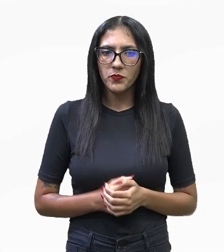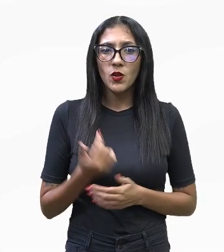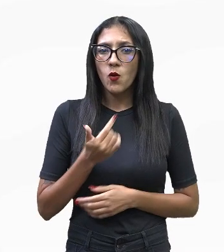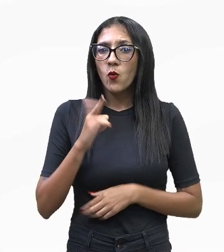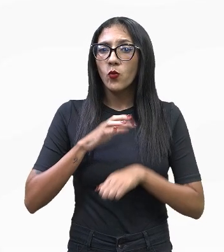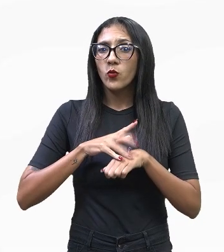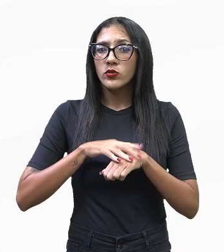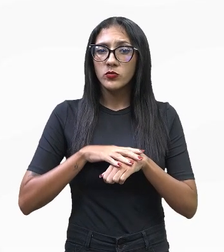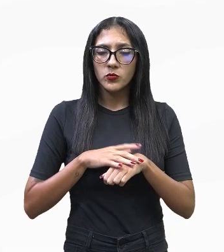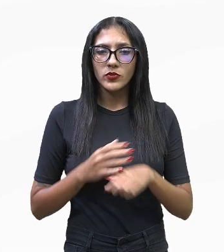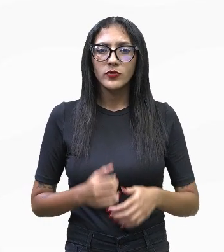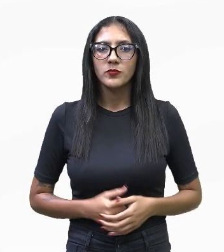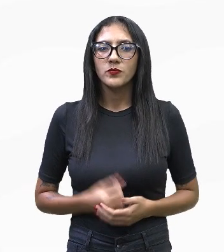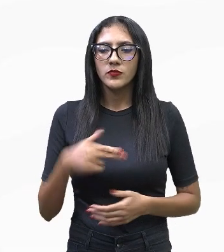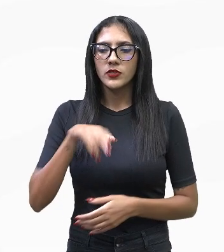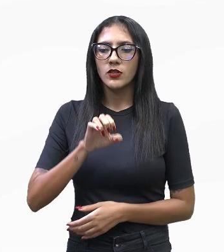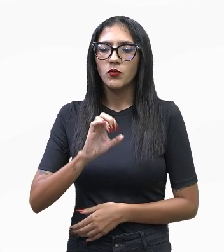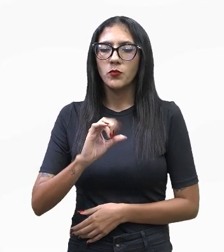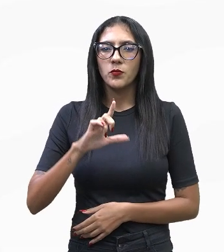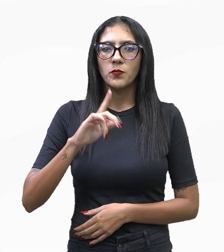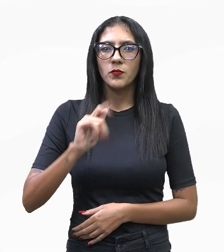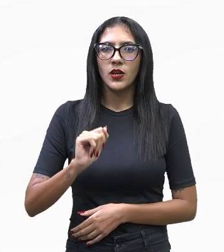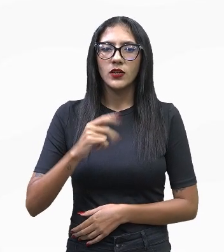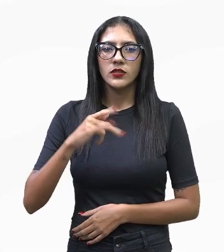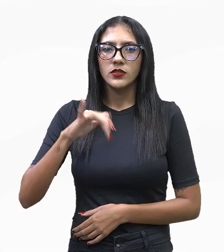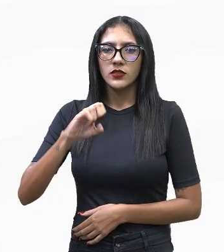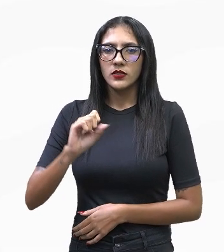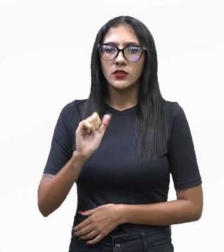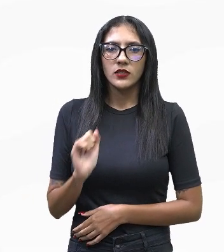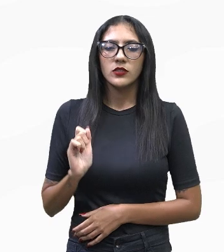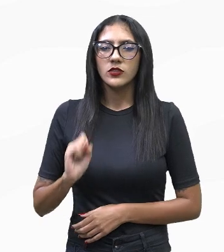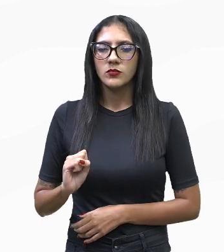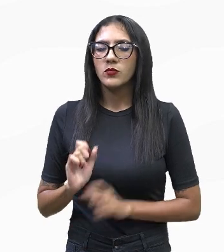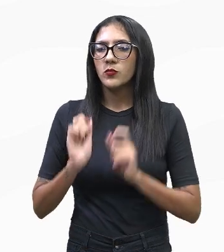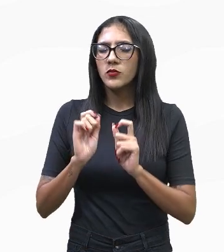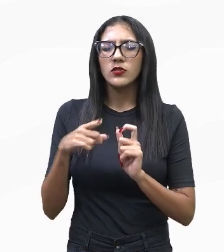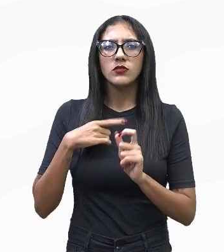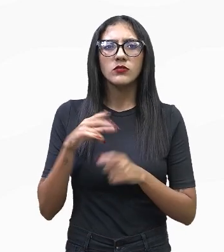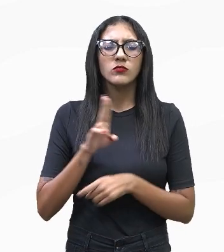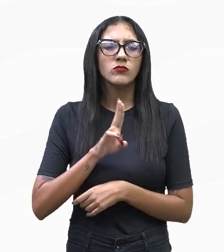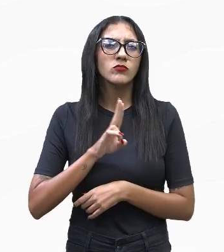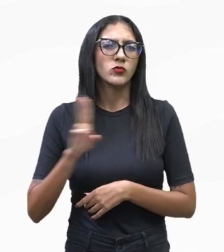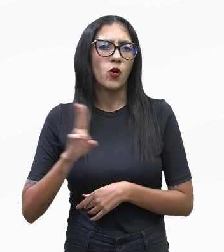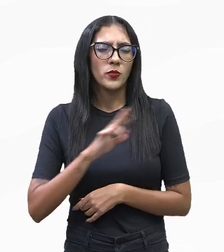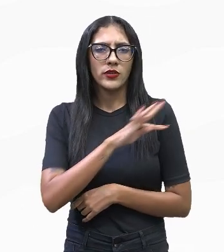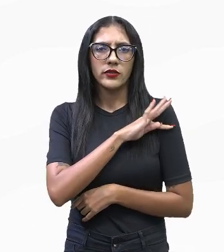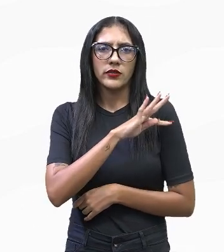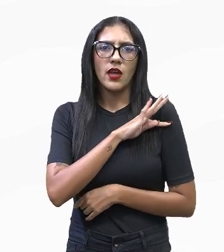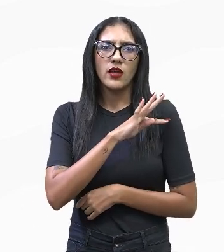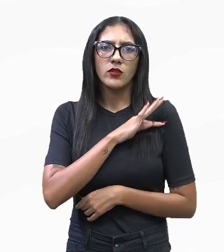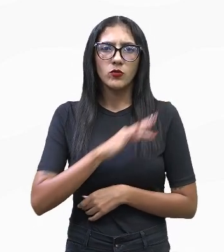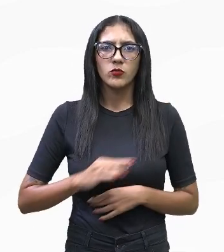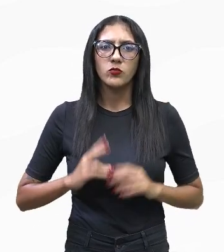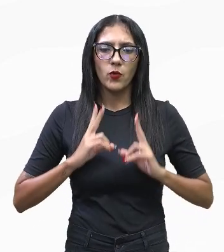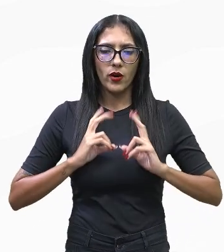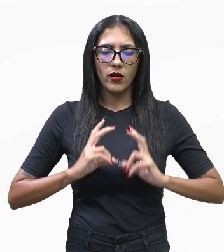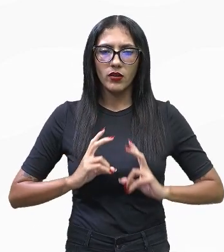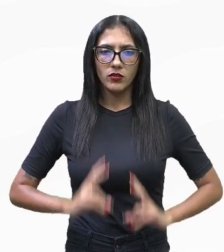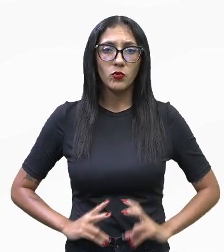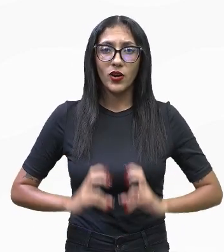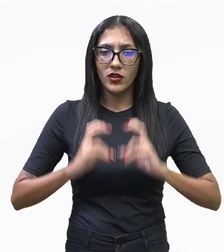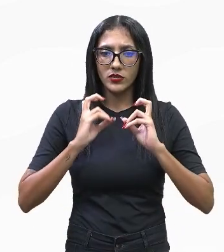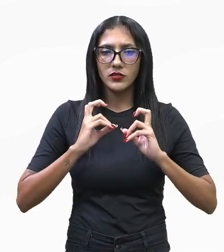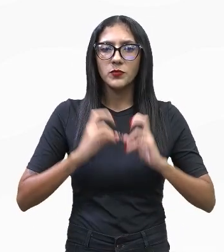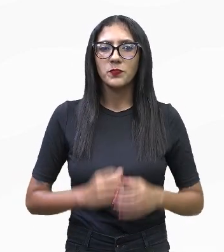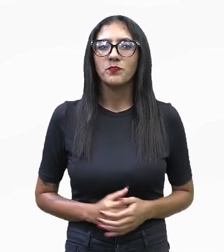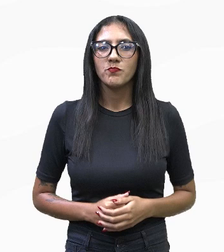neoplasias, professor. Isso, as neoplasias, eles são ali um nome, né, técnico para câncer. Então, aí, como